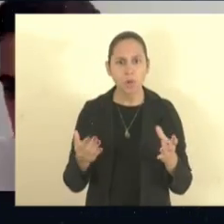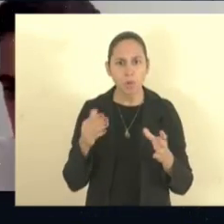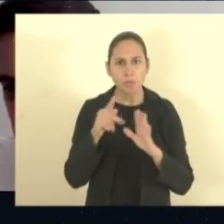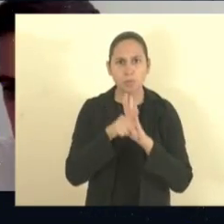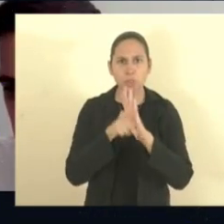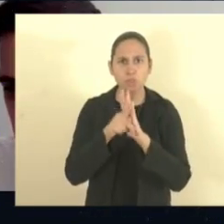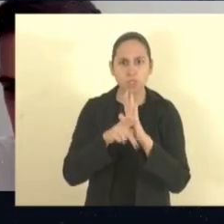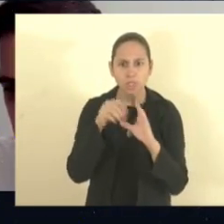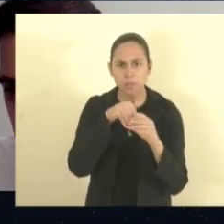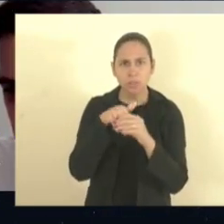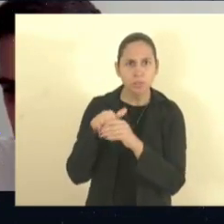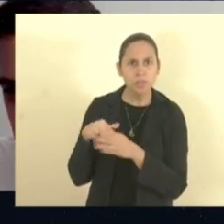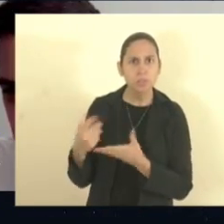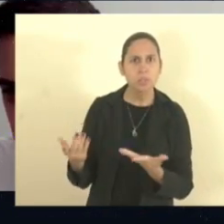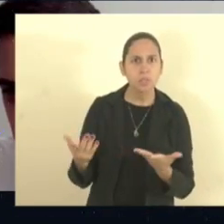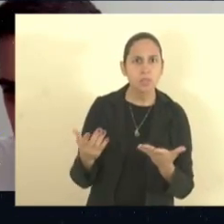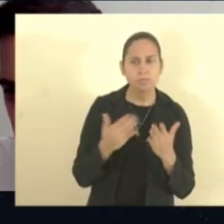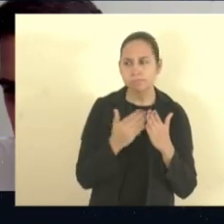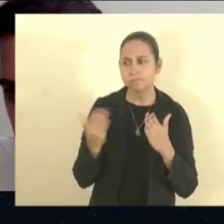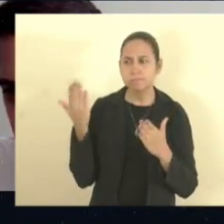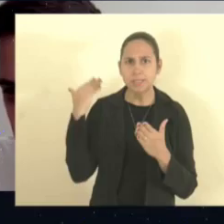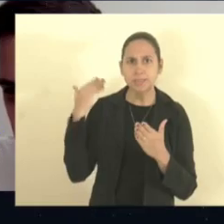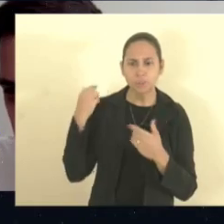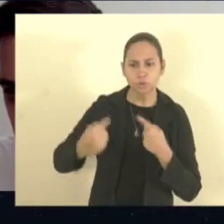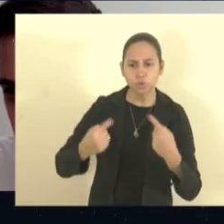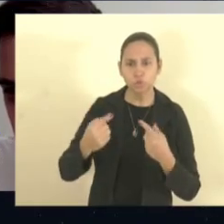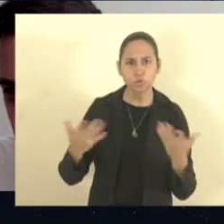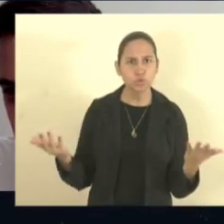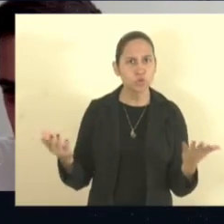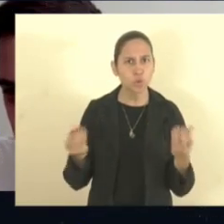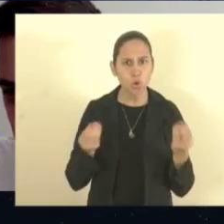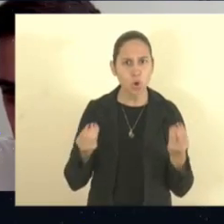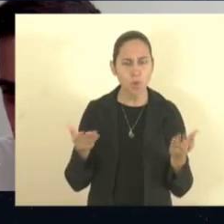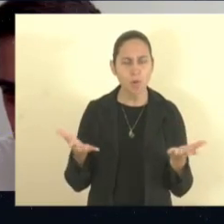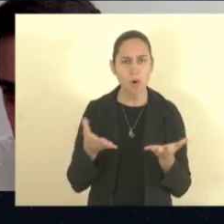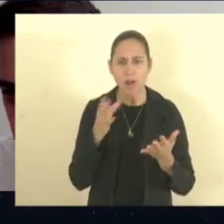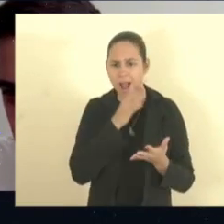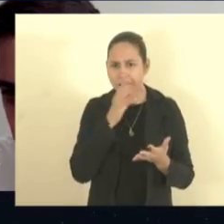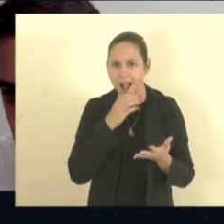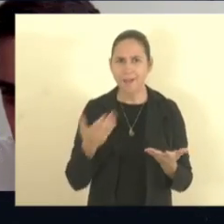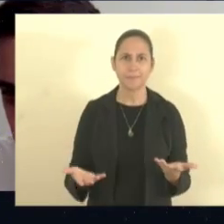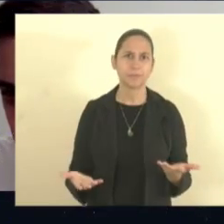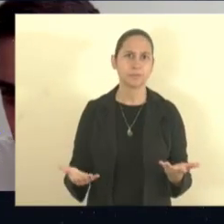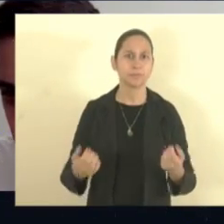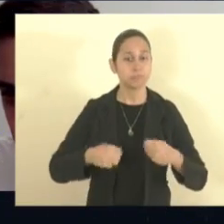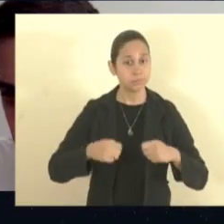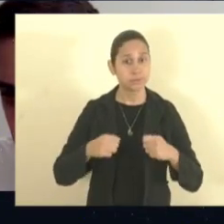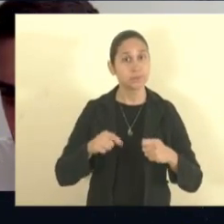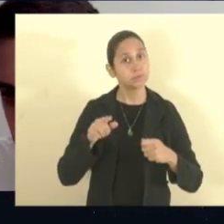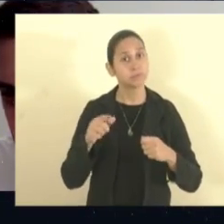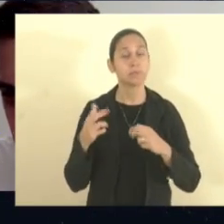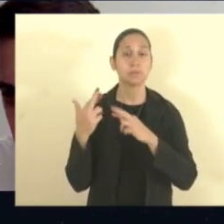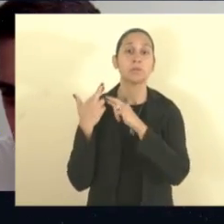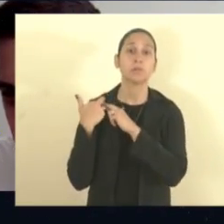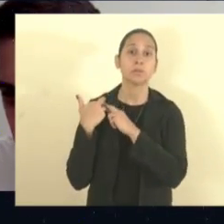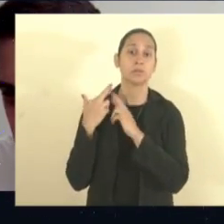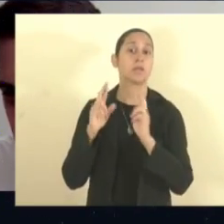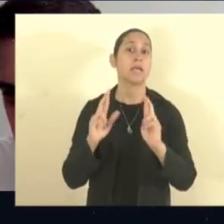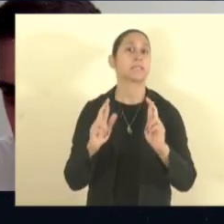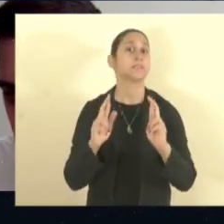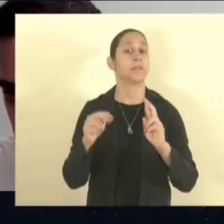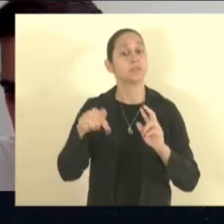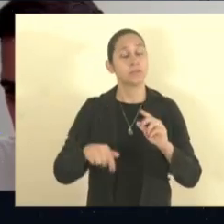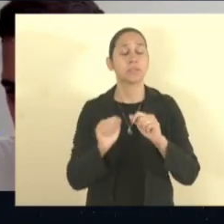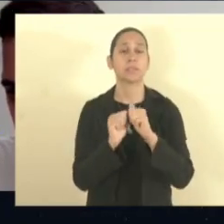desse que está sendo discutido 4 anos no governo. Então, como o deputado Calegari falou, eu acredito que precisa ter mais responsabilidade e respeito aqui com a